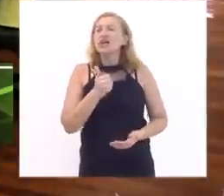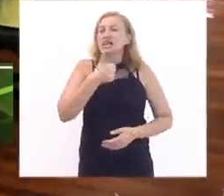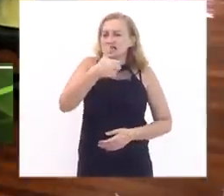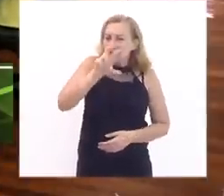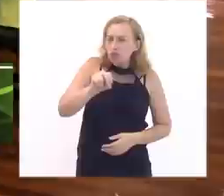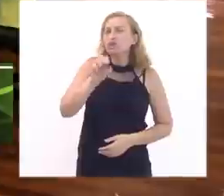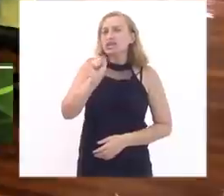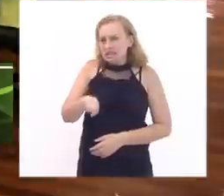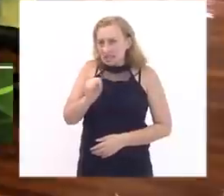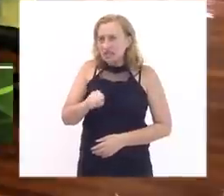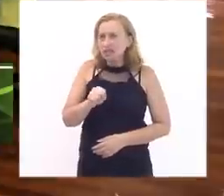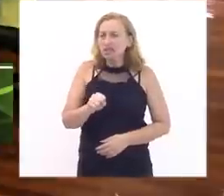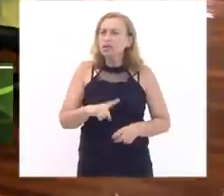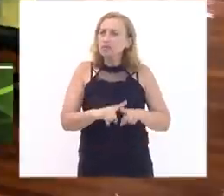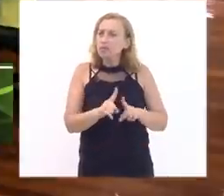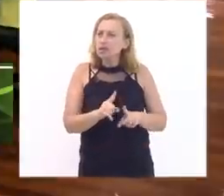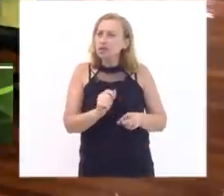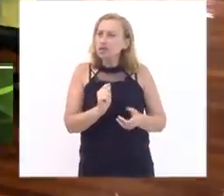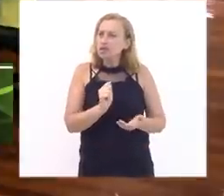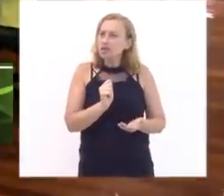150, sim. Se ele está pagando,